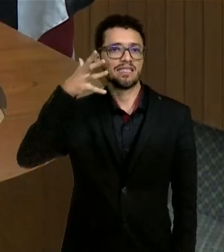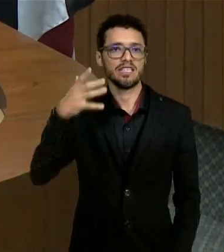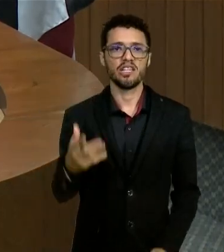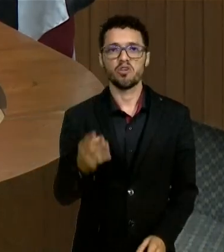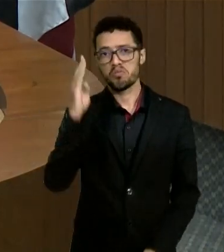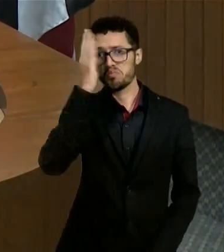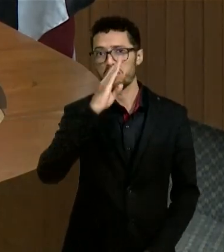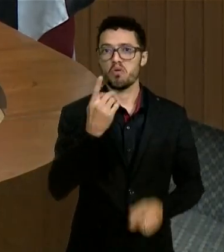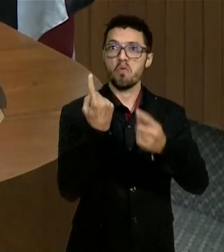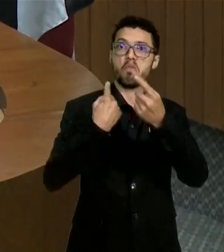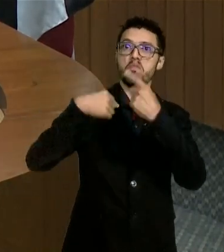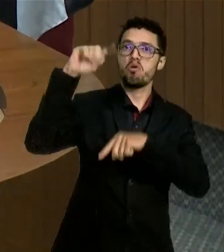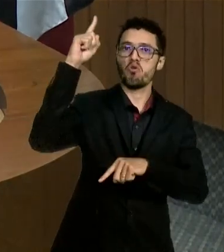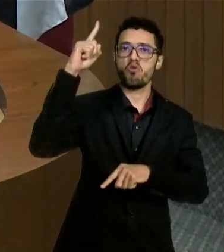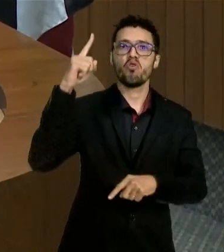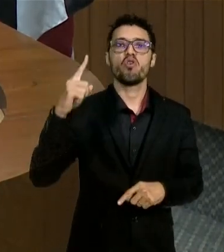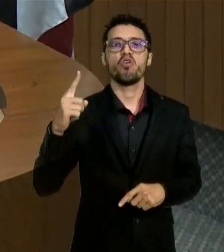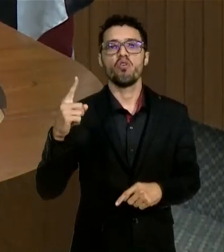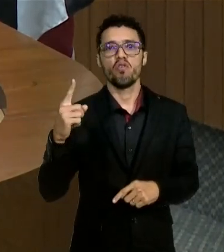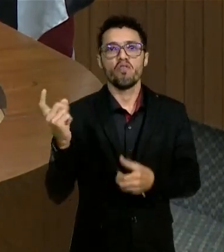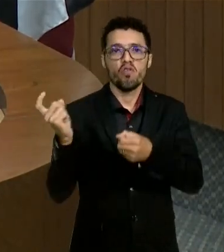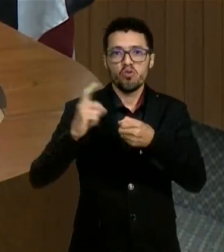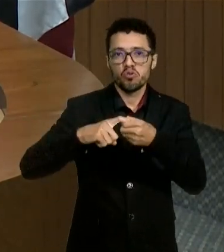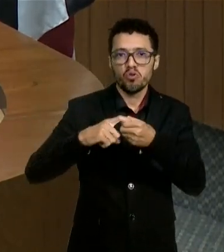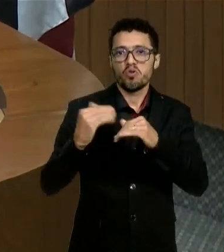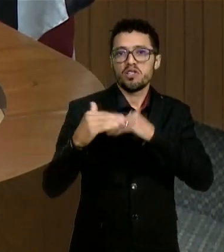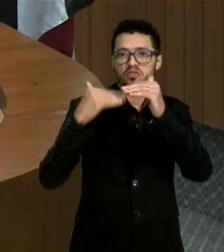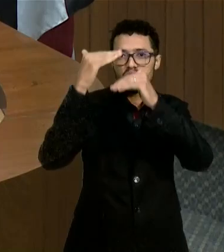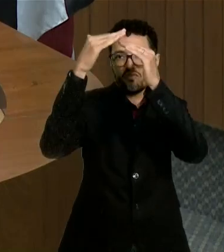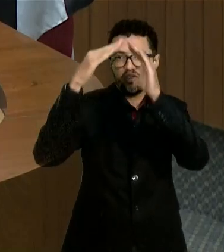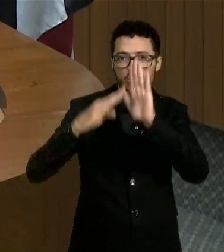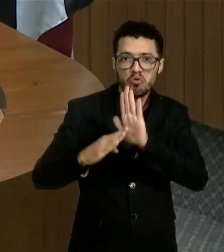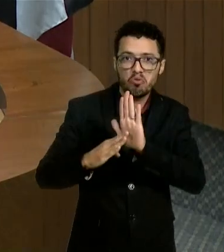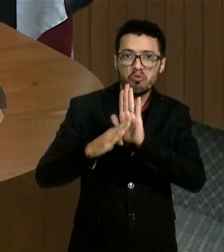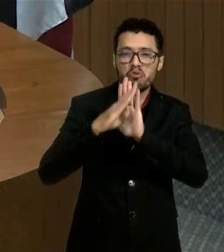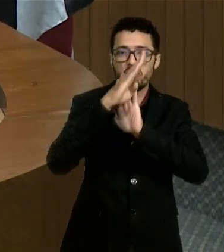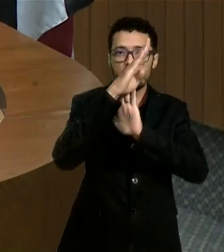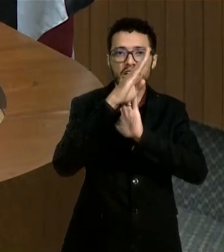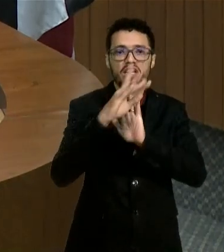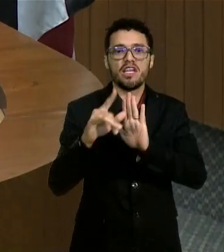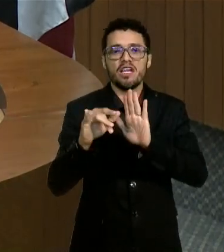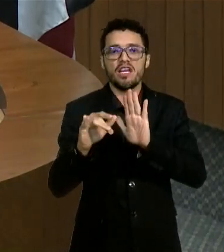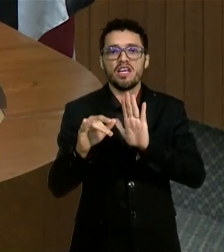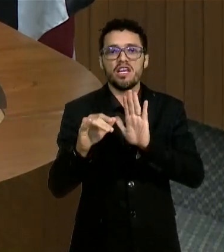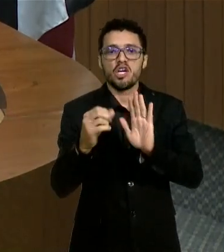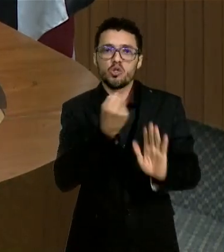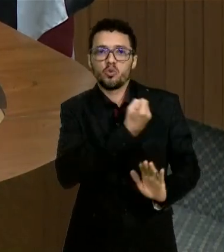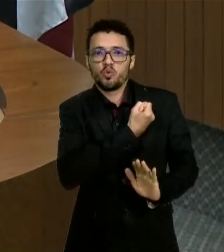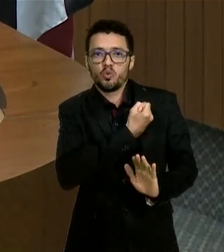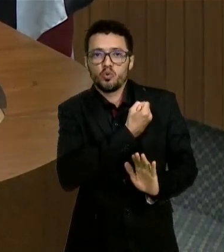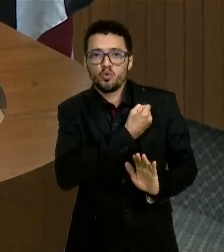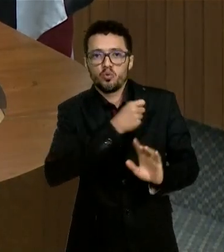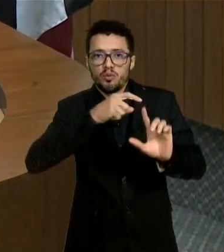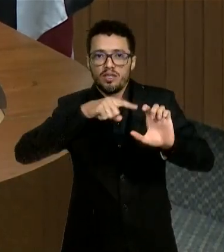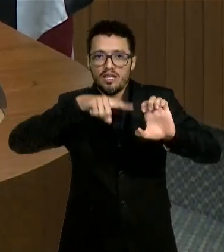está uma maravilha, que está tudo ótimo e que os números não mentem. Realmente, os números não